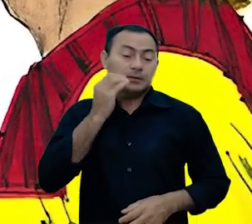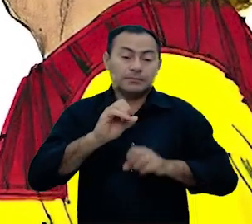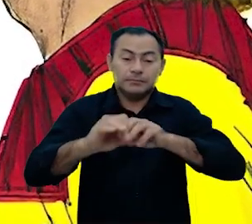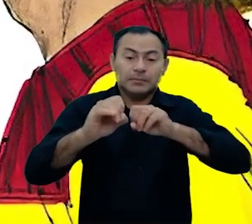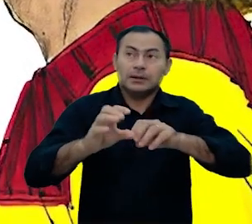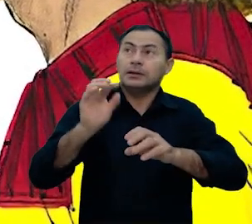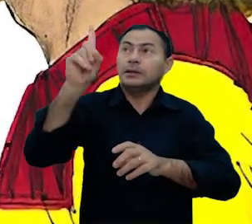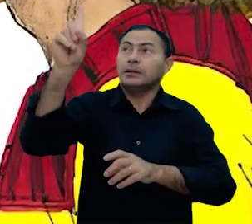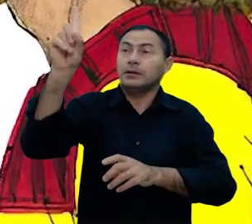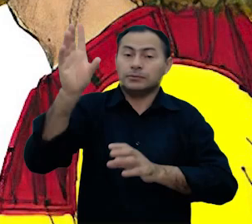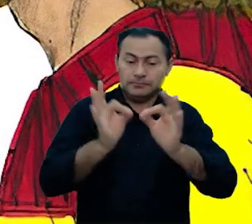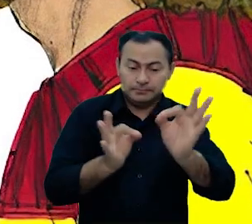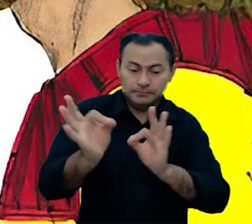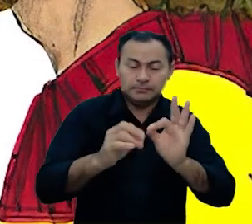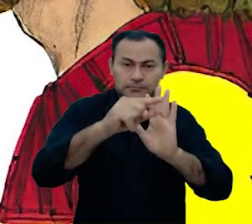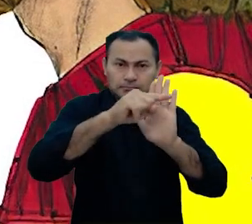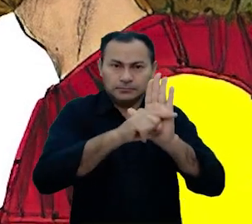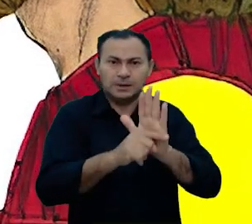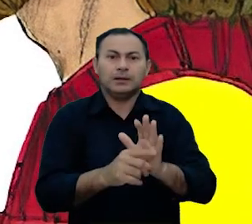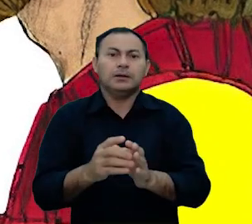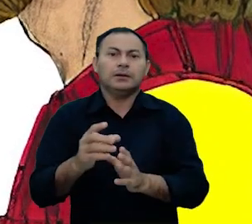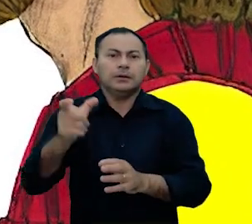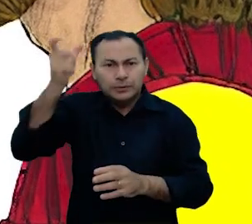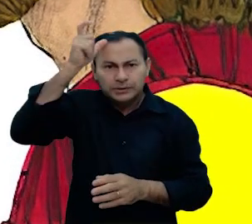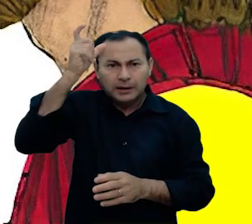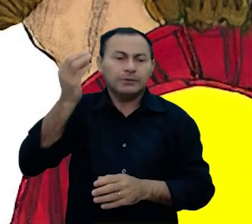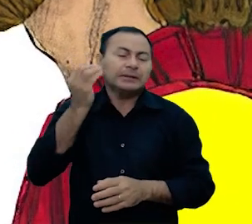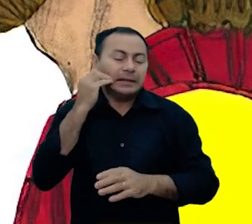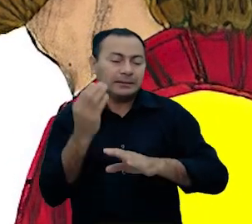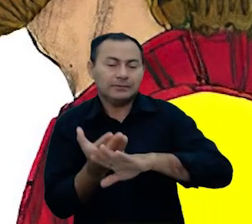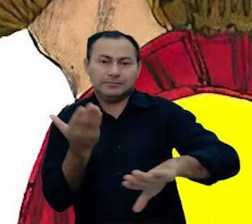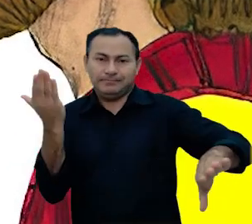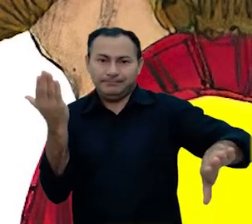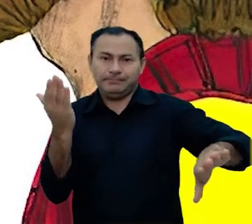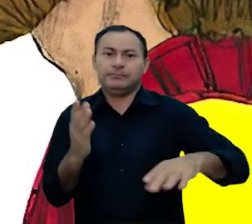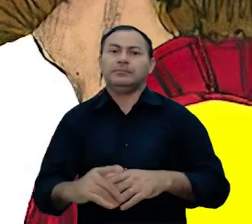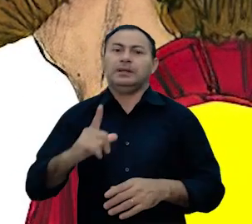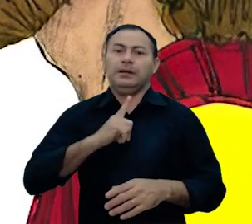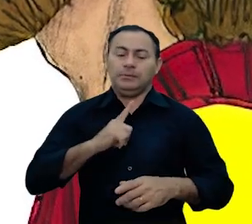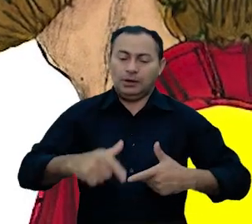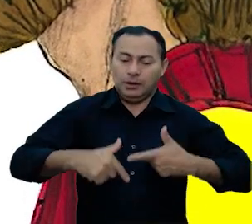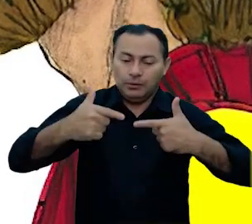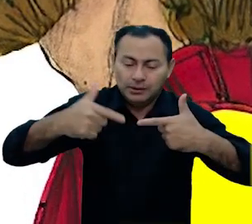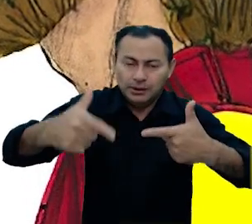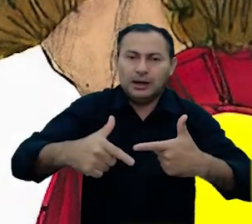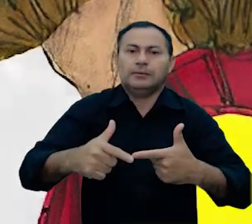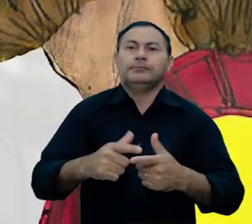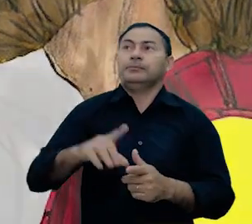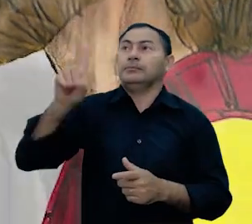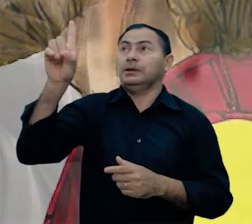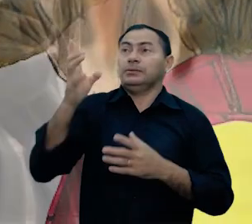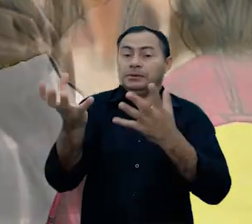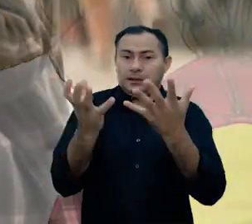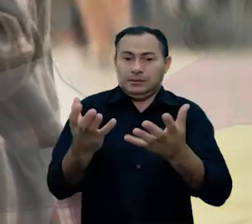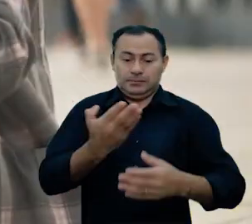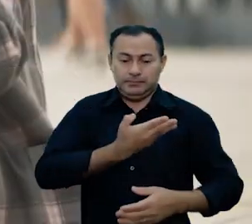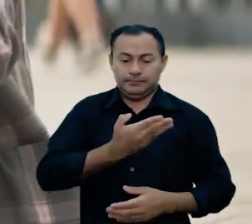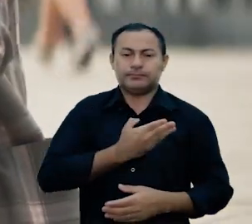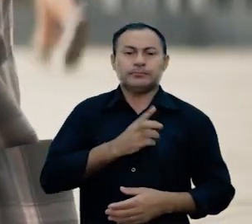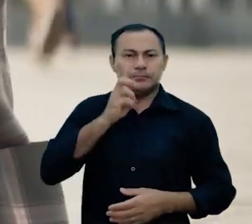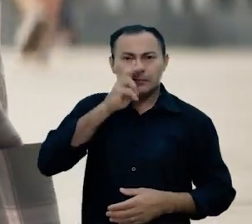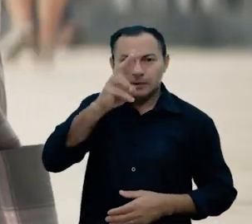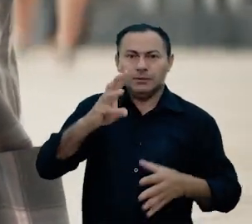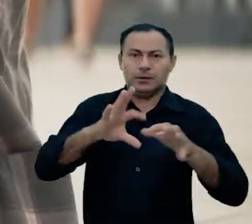que quando Deus planeja uma coisa e o diabo tenta nos afastar dela, temos que lutar. Deus quer que tenhamos